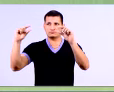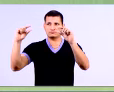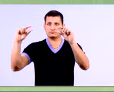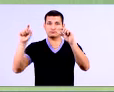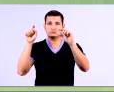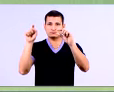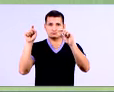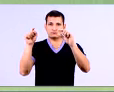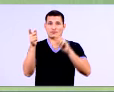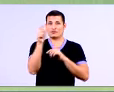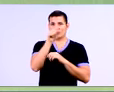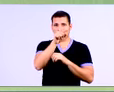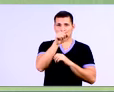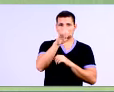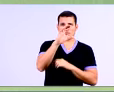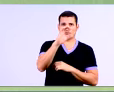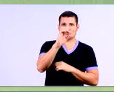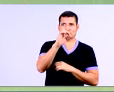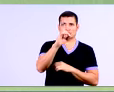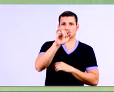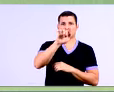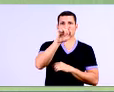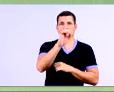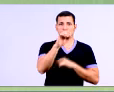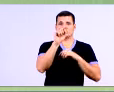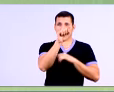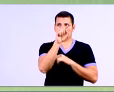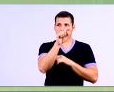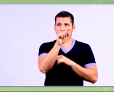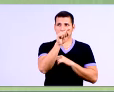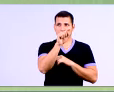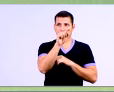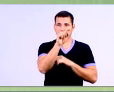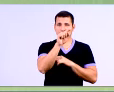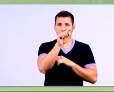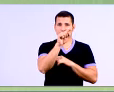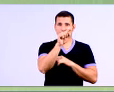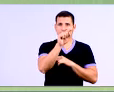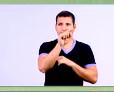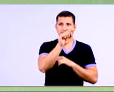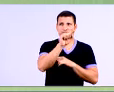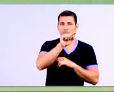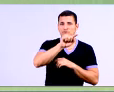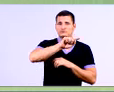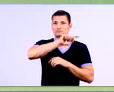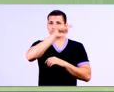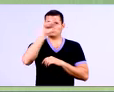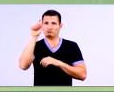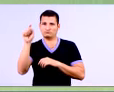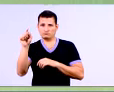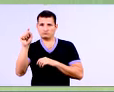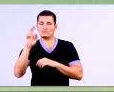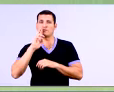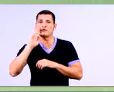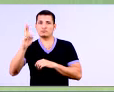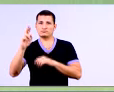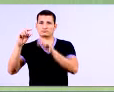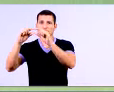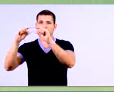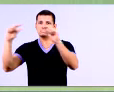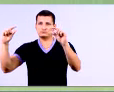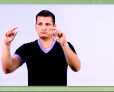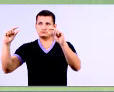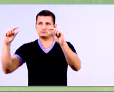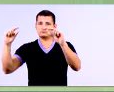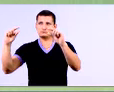Este código aqui gera este resultado ao lado. Observe que é uma